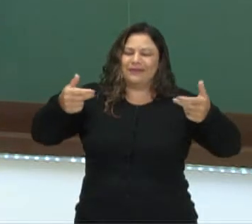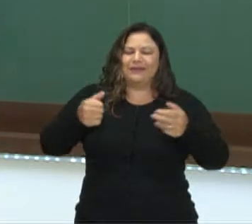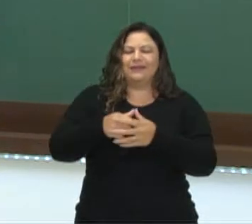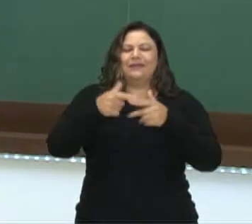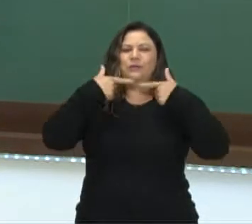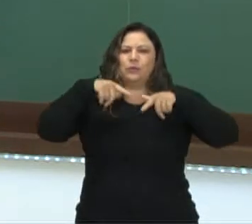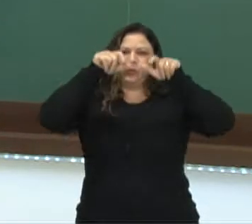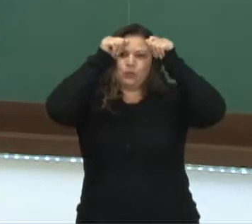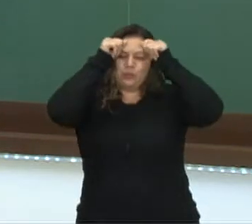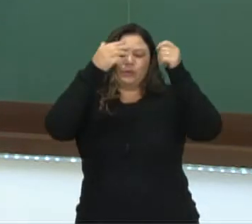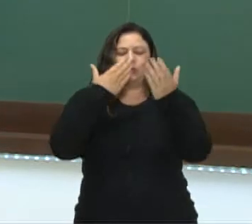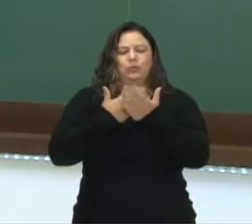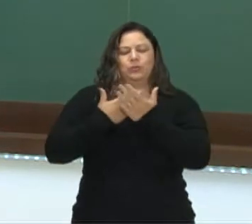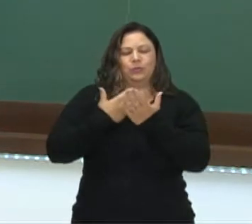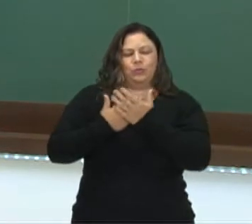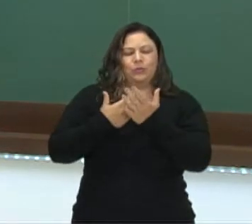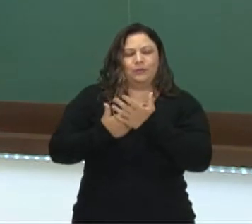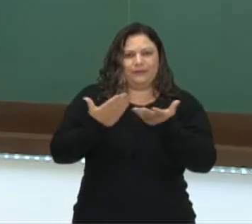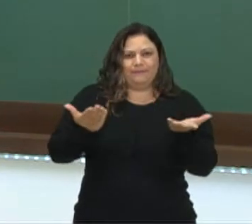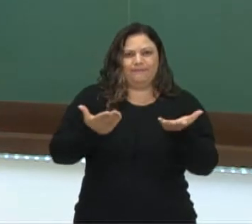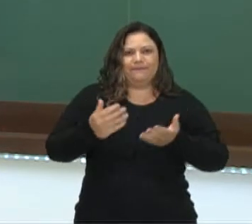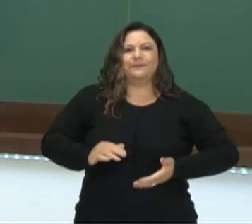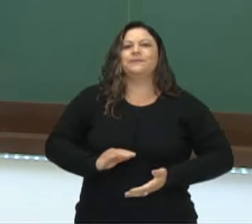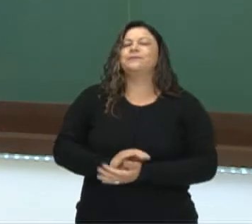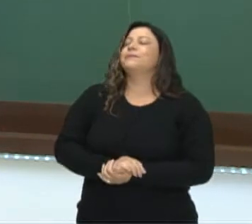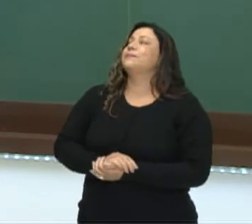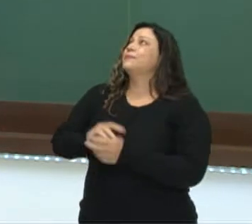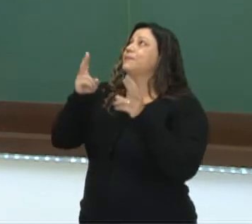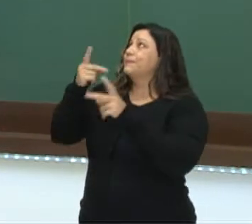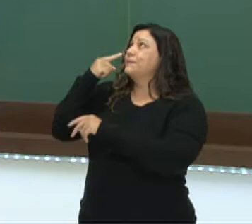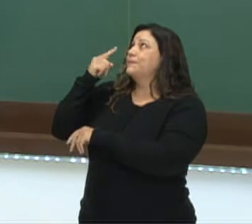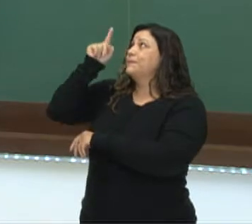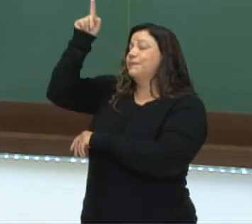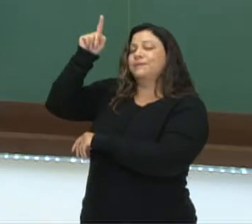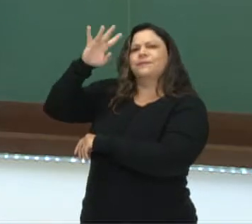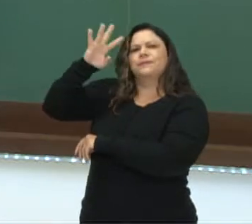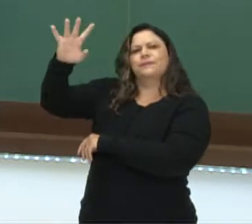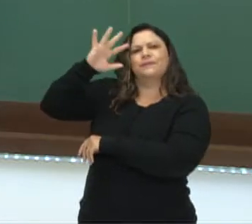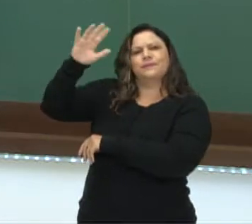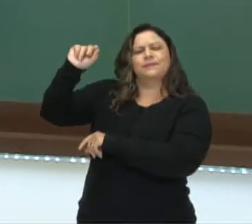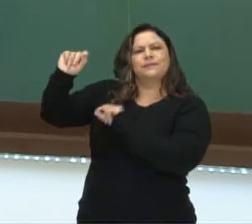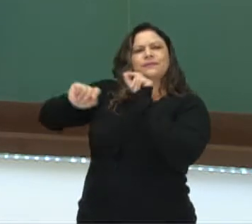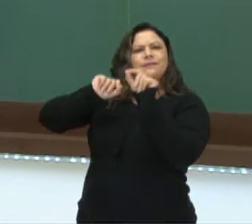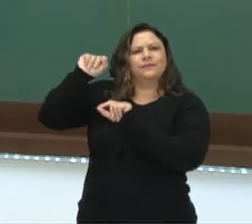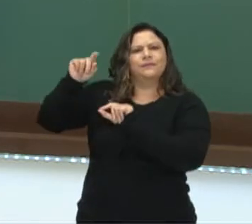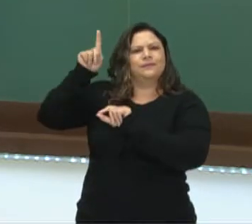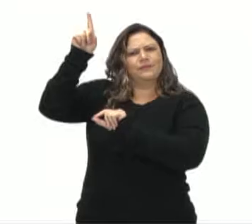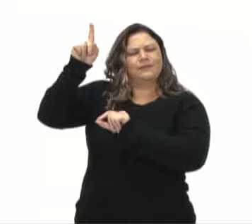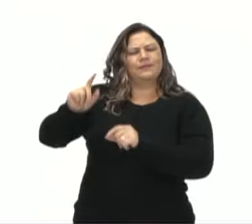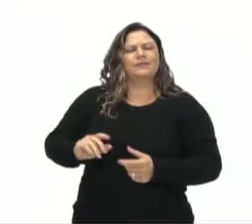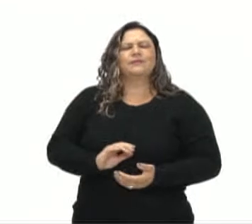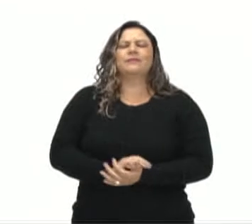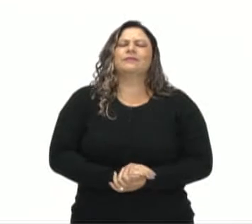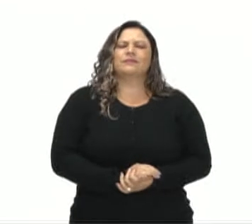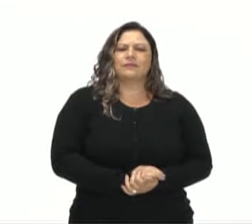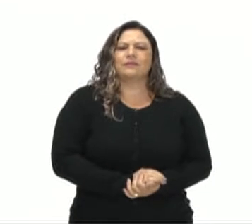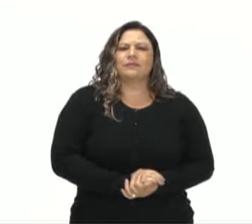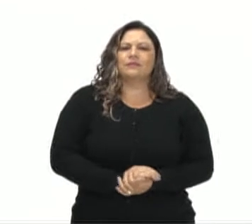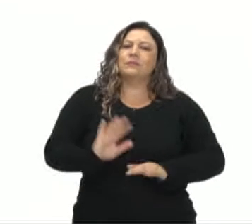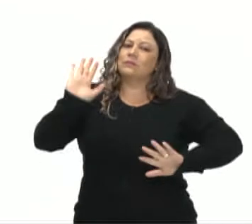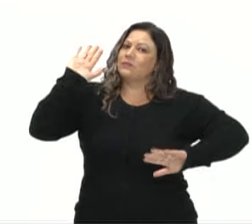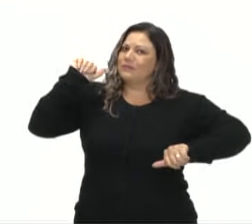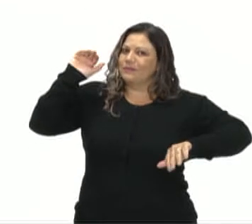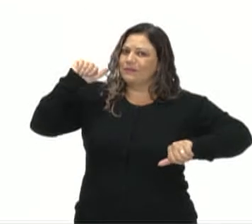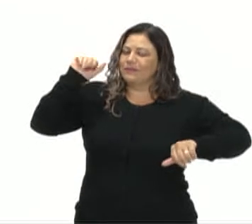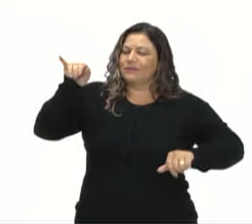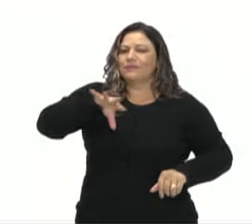estudado. Vamos a reflexionar. Este es el libro El Hada Reina